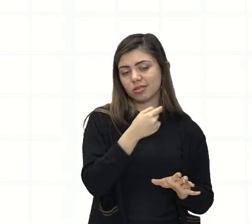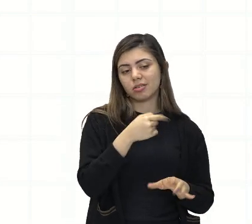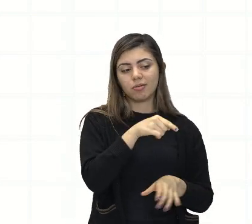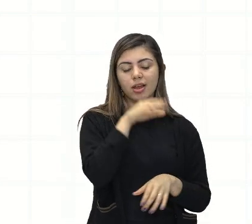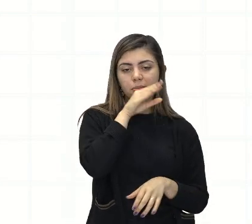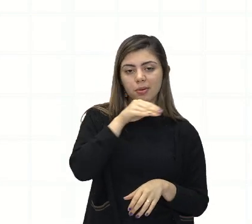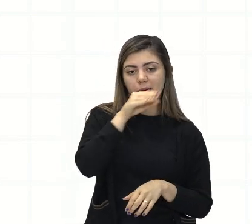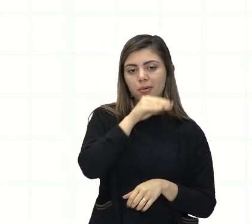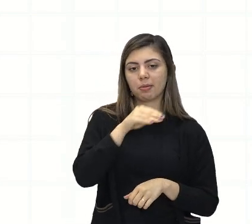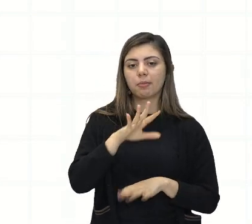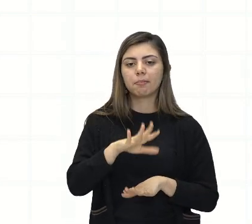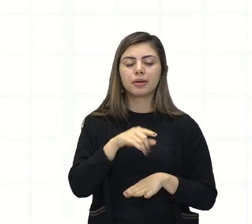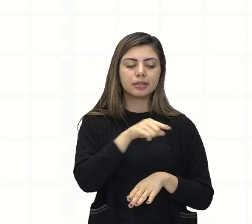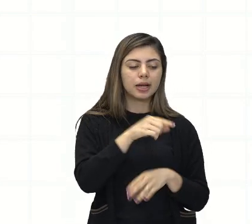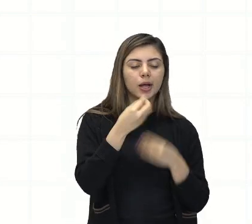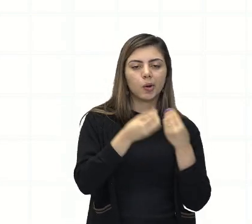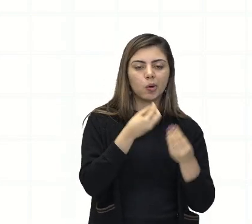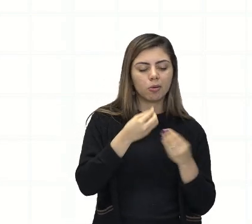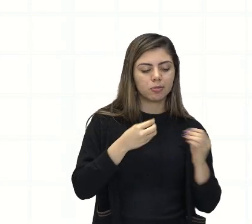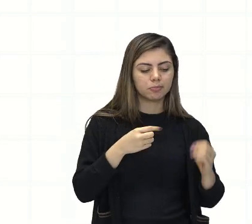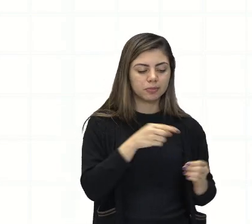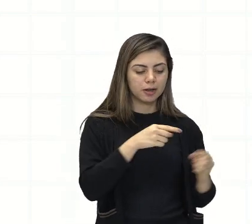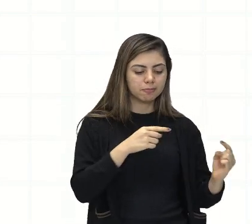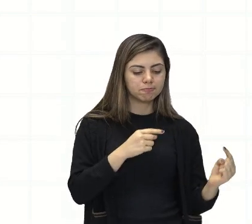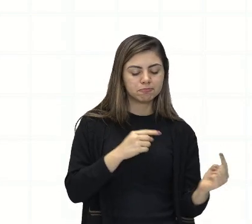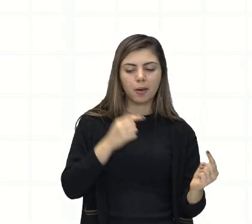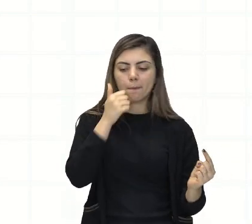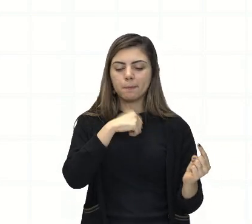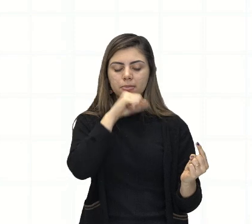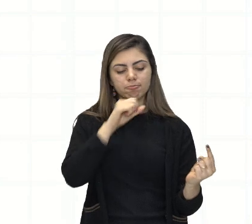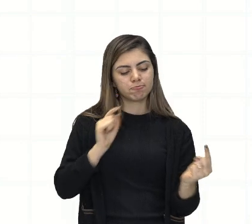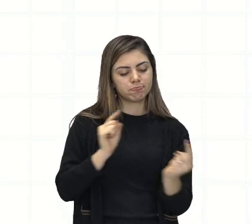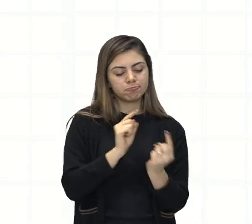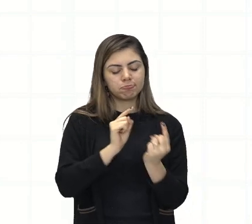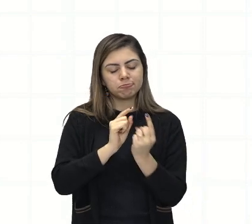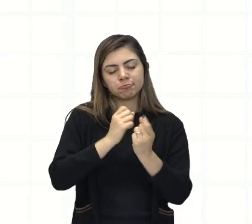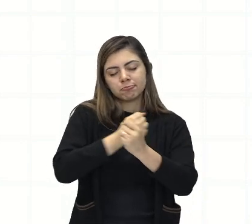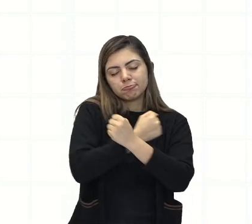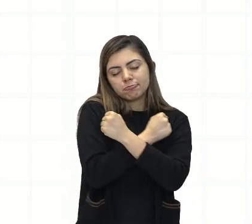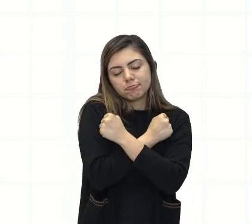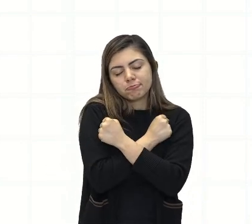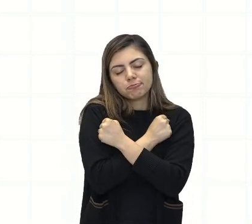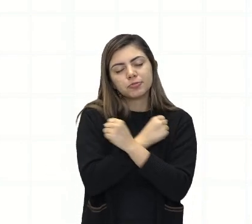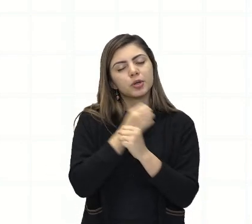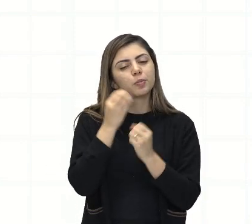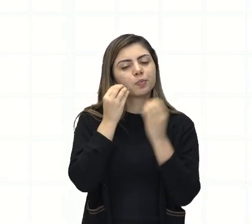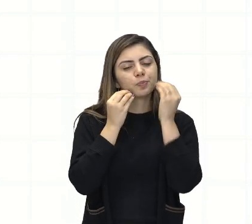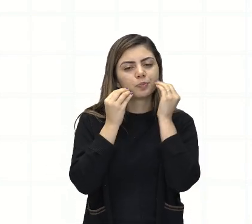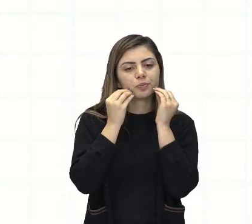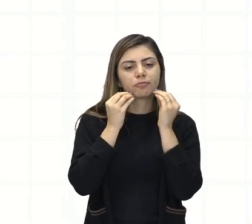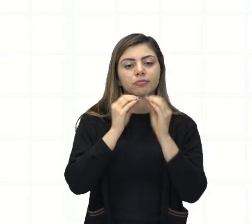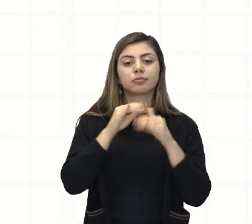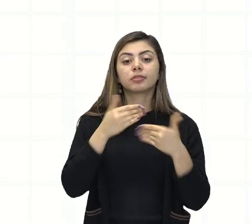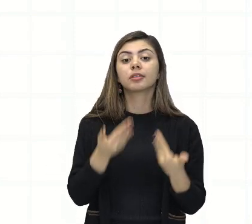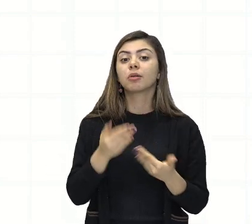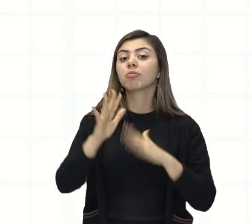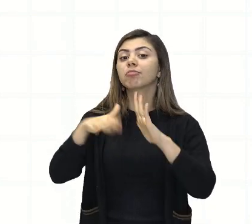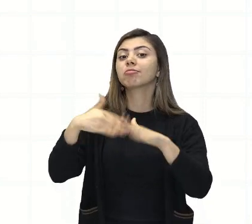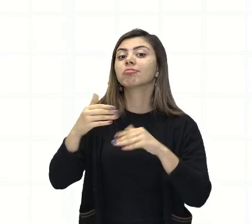mas veio vagarosa, abraçou a mãe e a beijou quentinha. Seguindo aí, a gente tem a